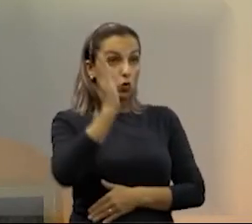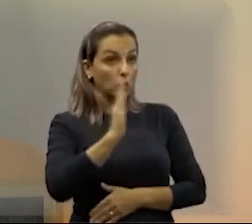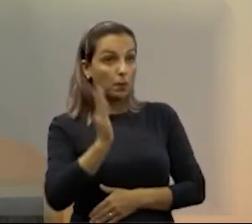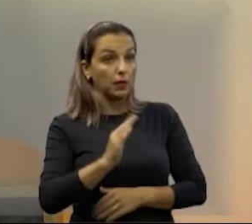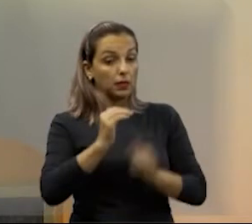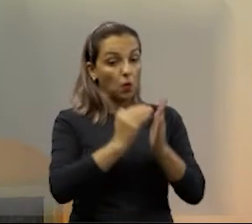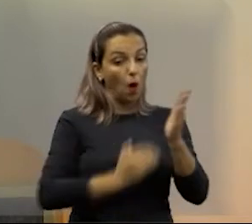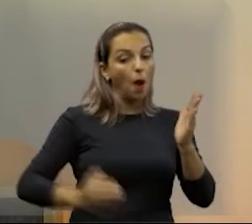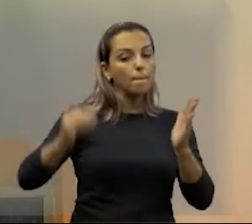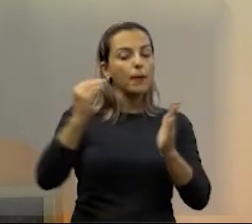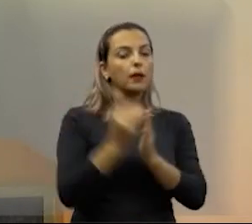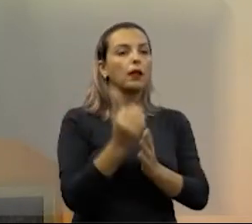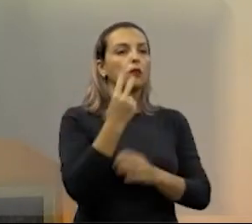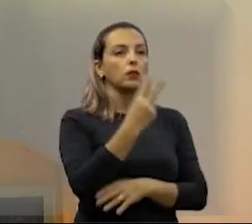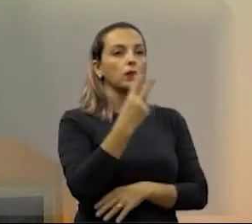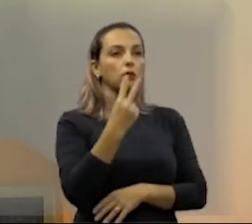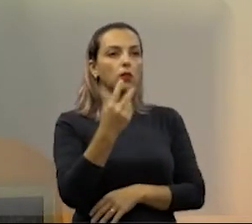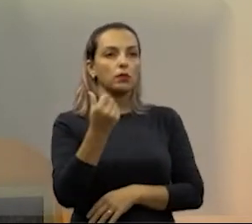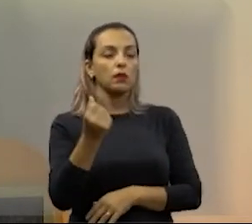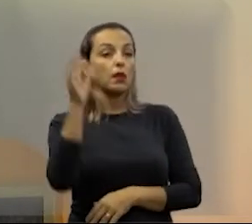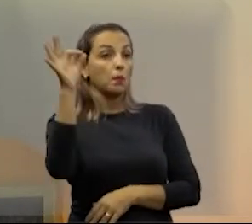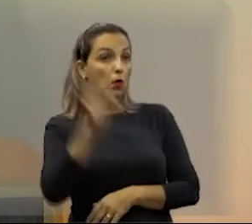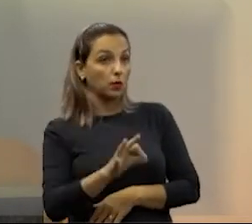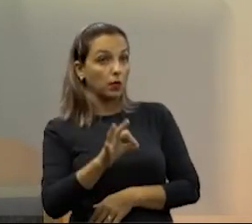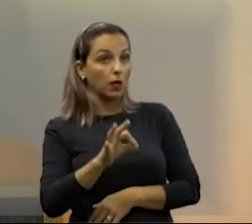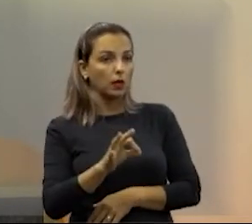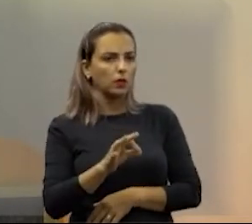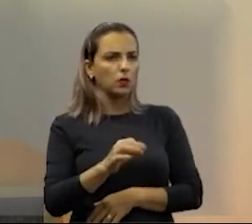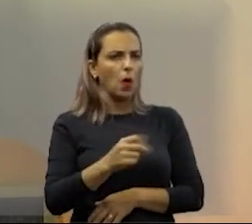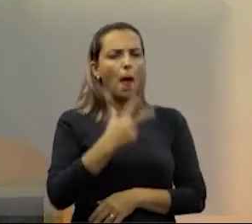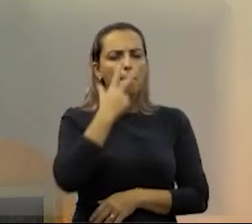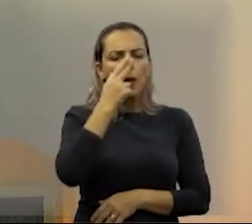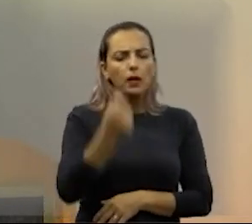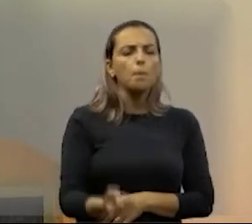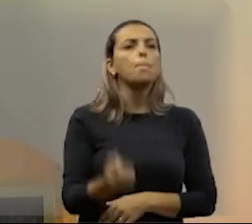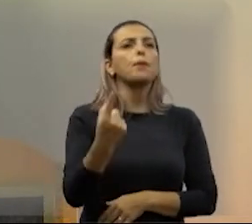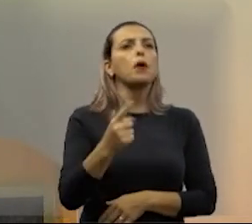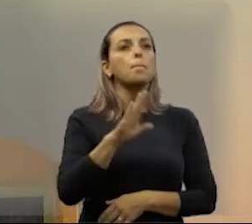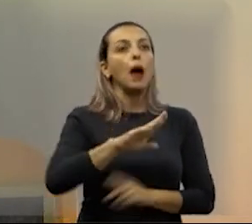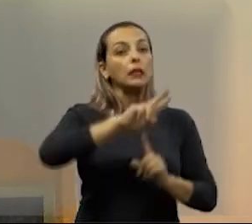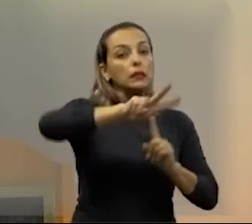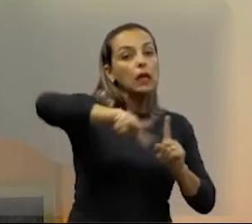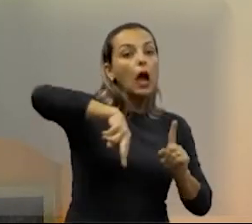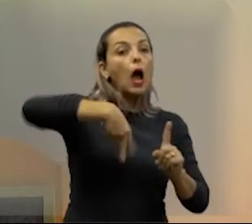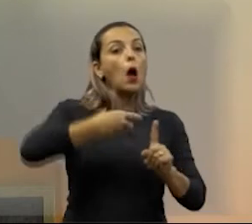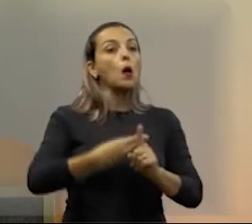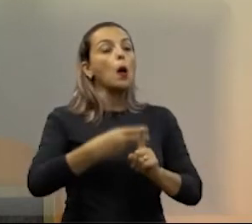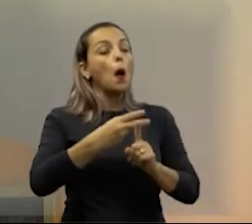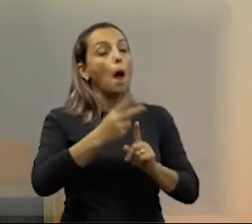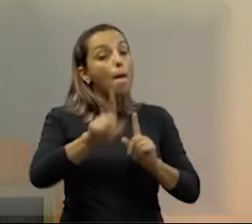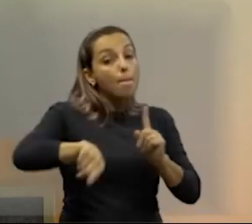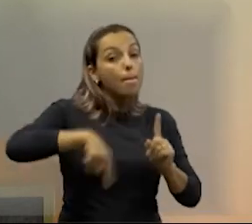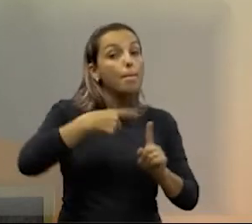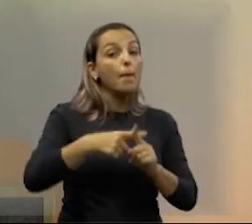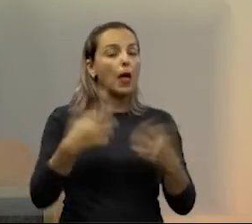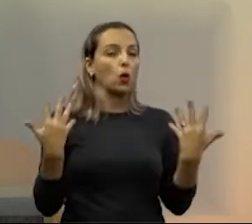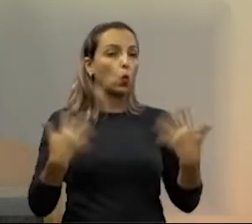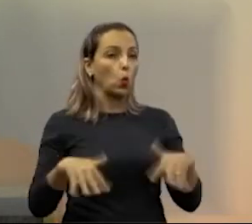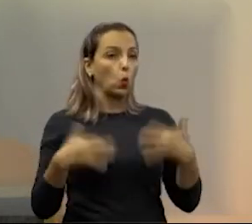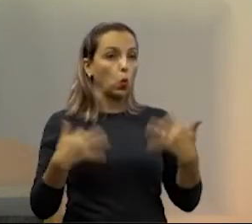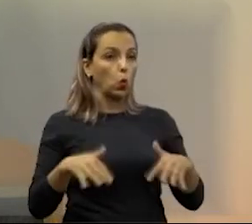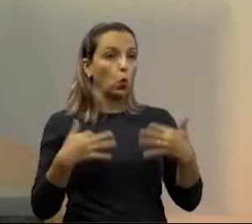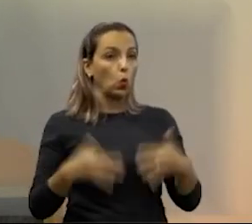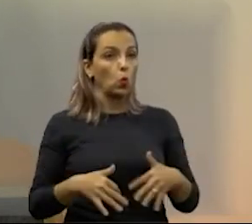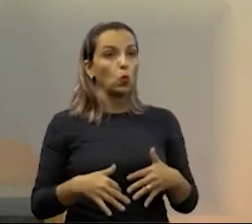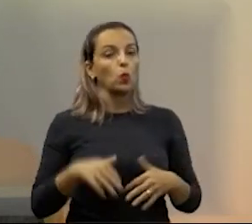226% em relação a 2020. Parece um absurdo, né? É mais que o dobro. É o dobro da população